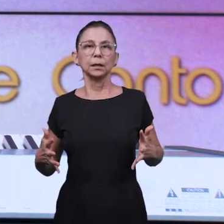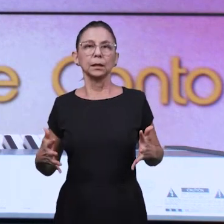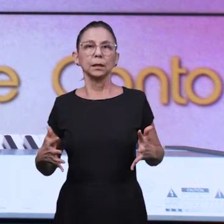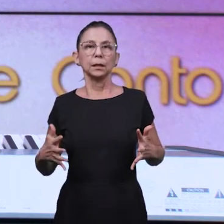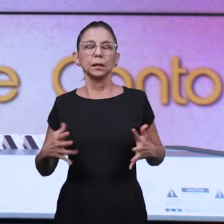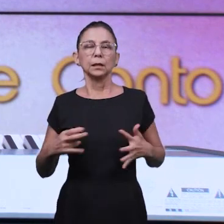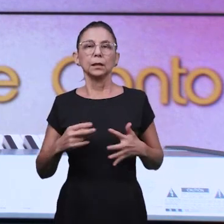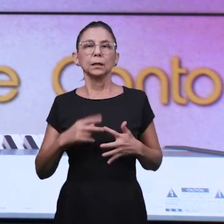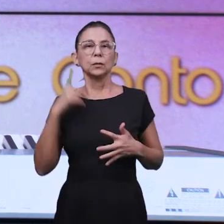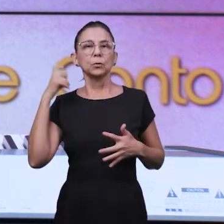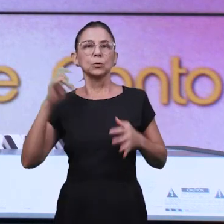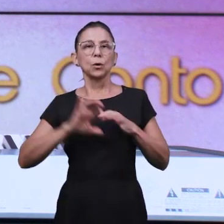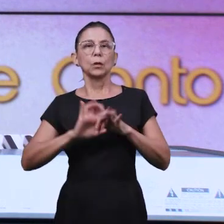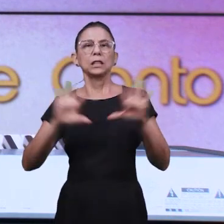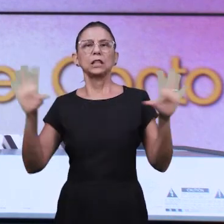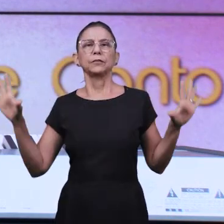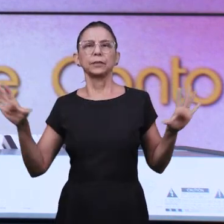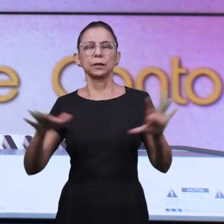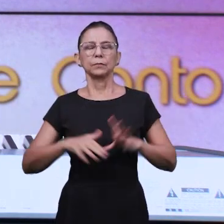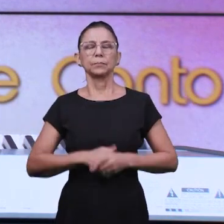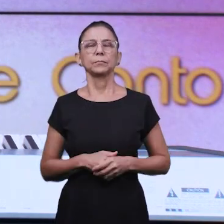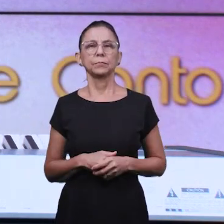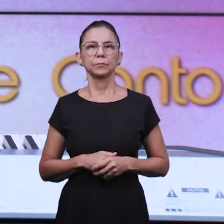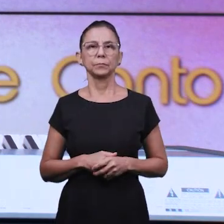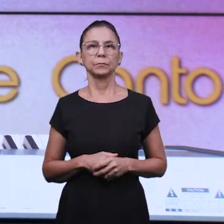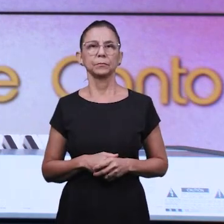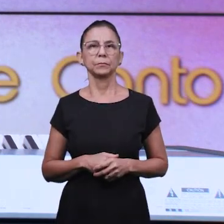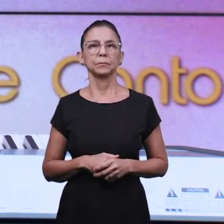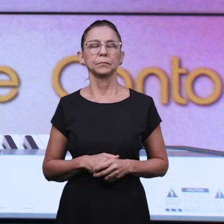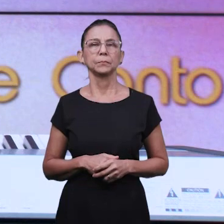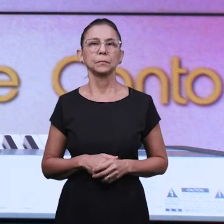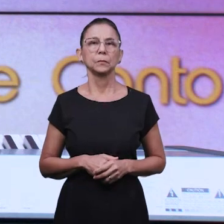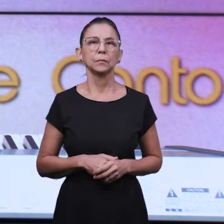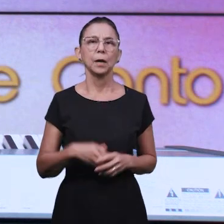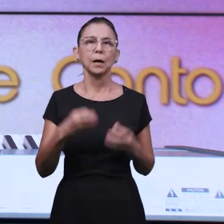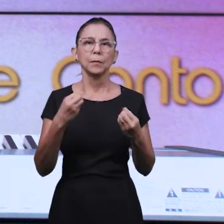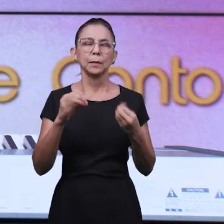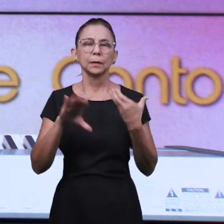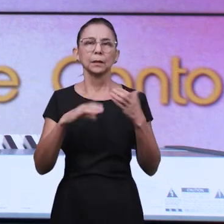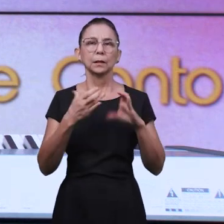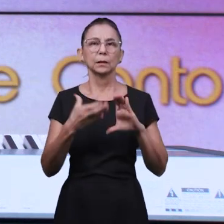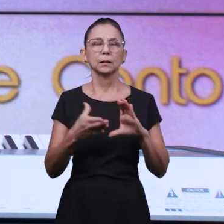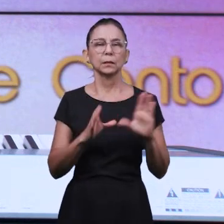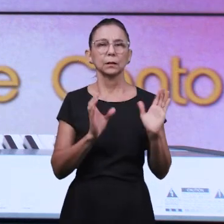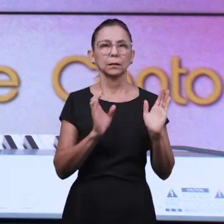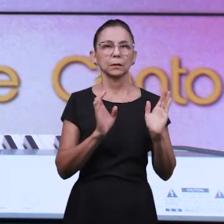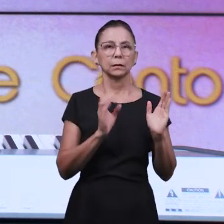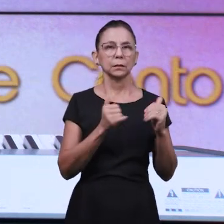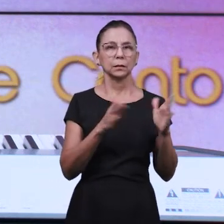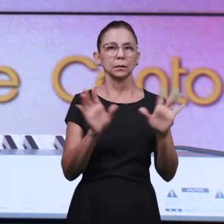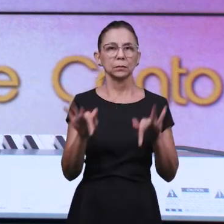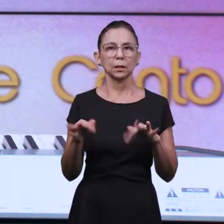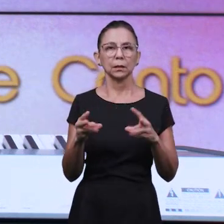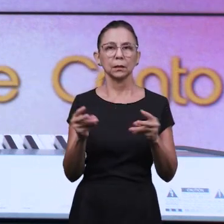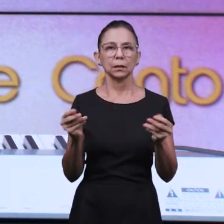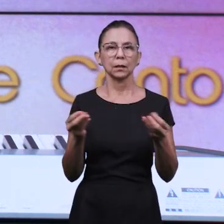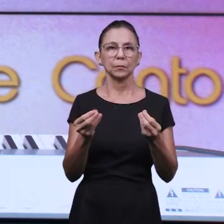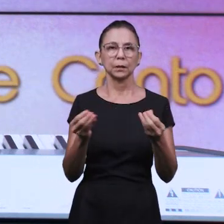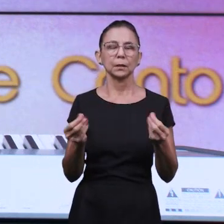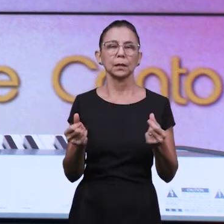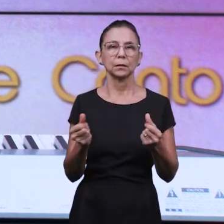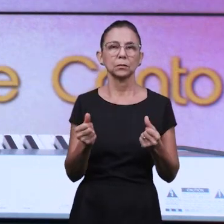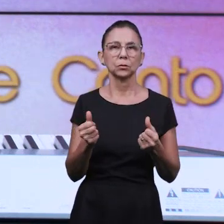o som. É esse o esquema para tudo que nós formos cantar, para que o início e o término tenham qualidade,